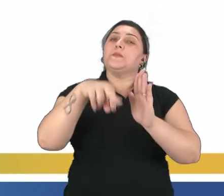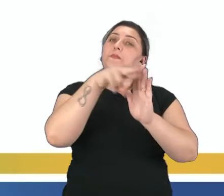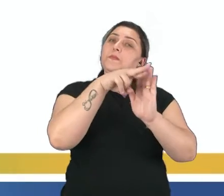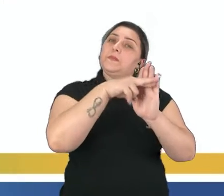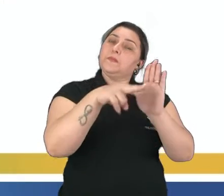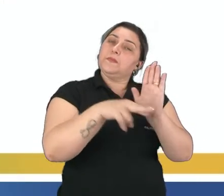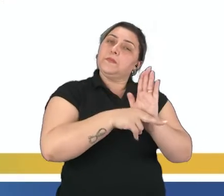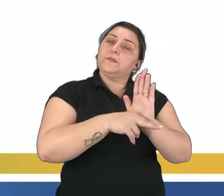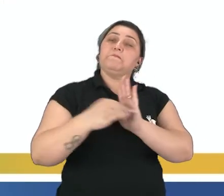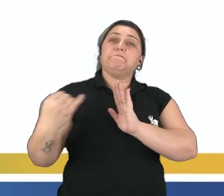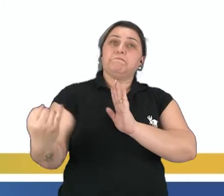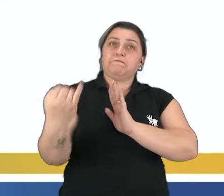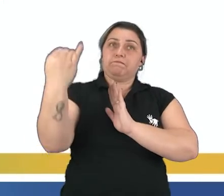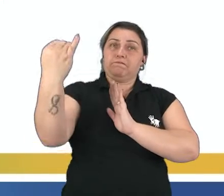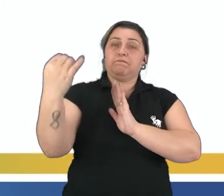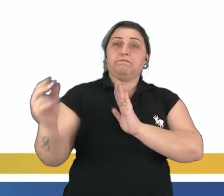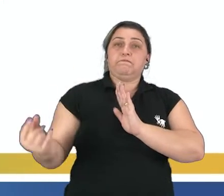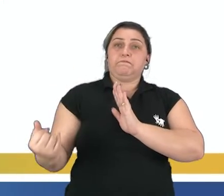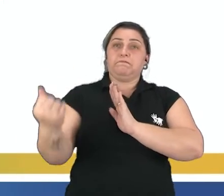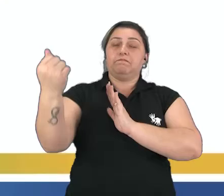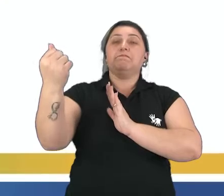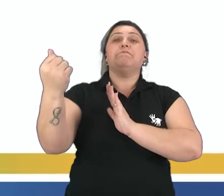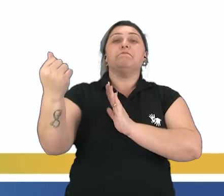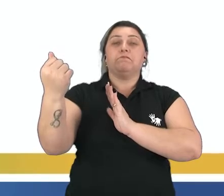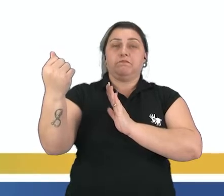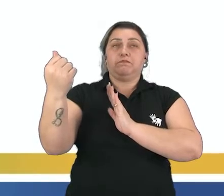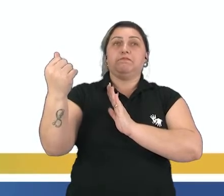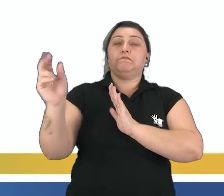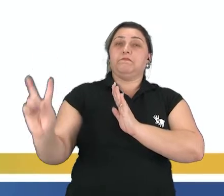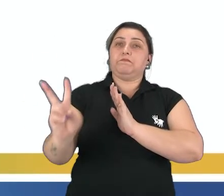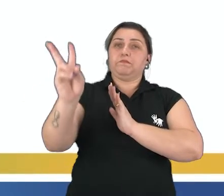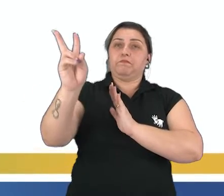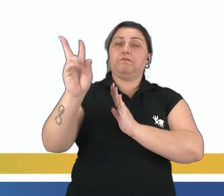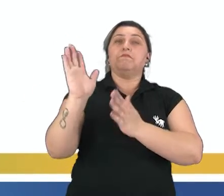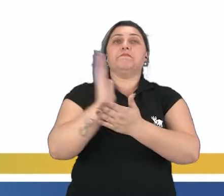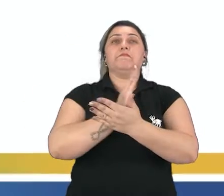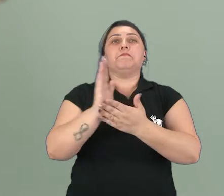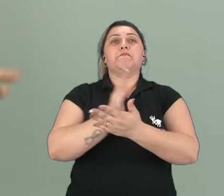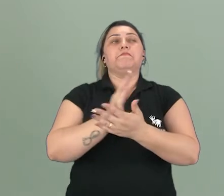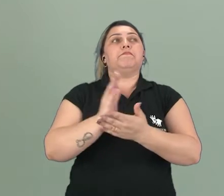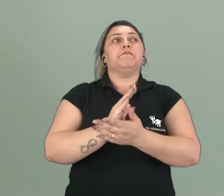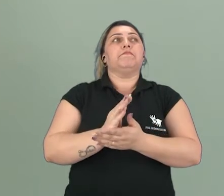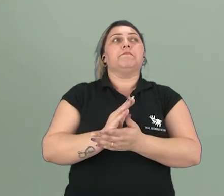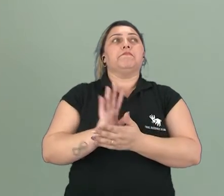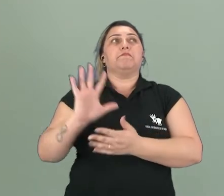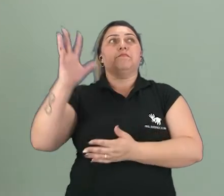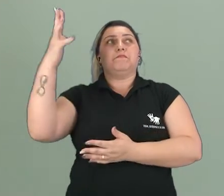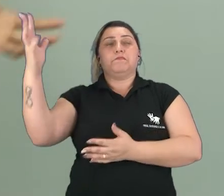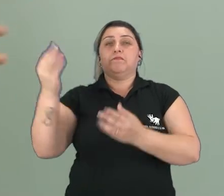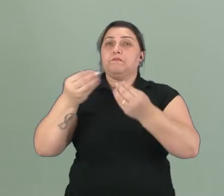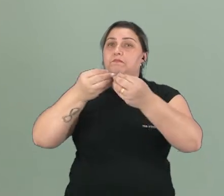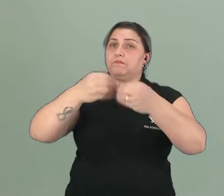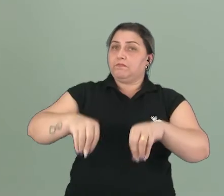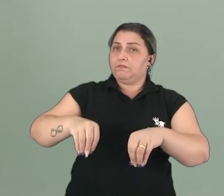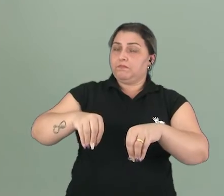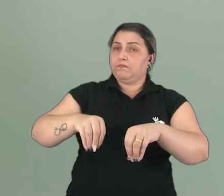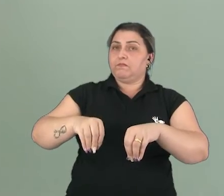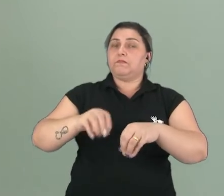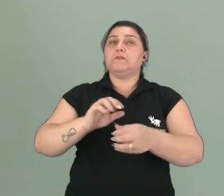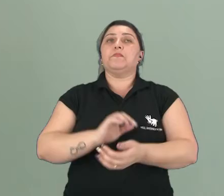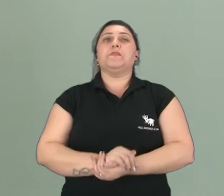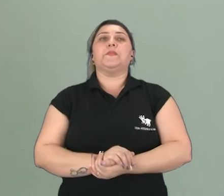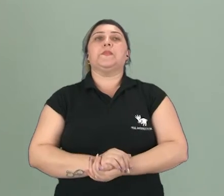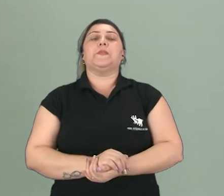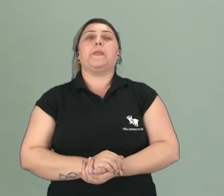padronizasse, que desse a importância do valor monetário, certo? Muitas vezes eles acabavam sendo prejudicados por esse